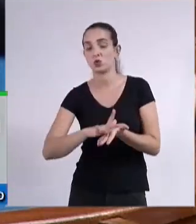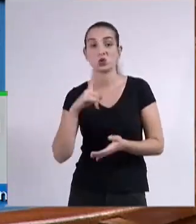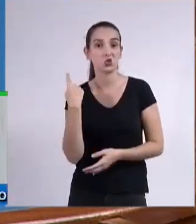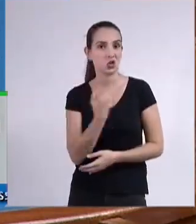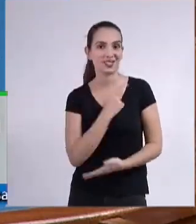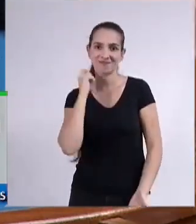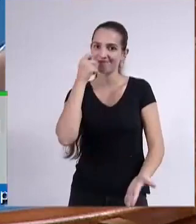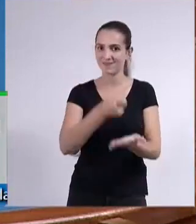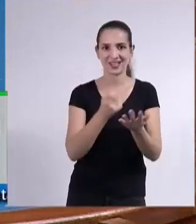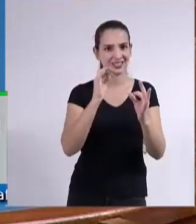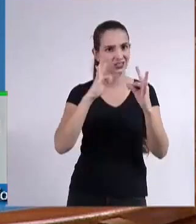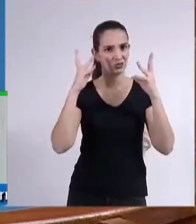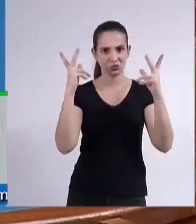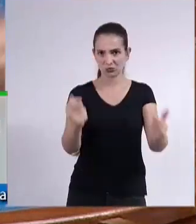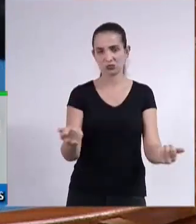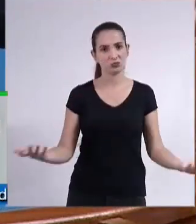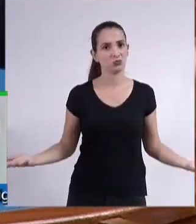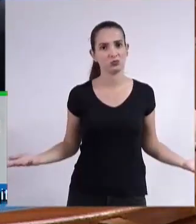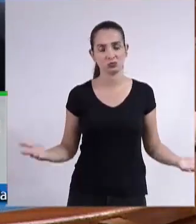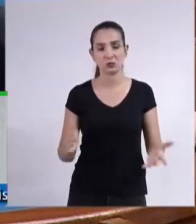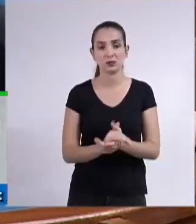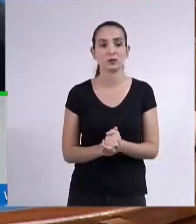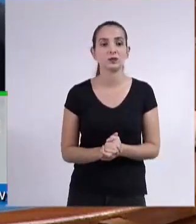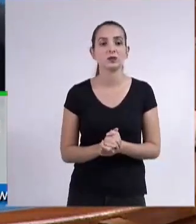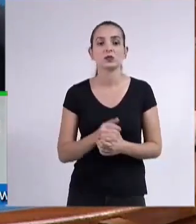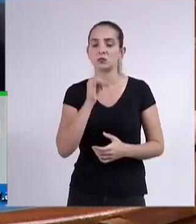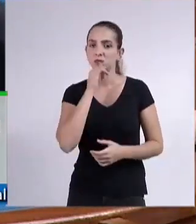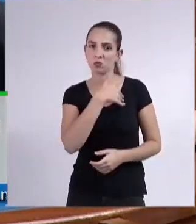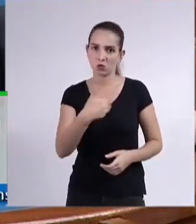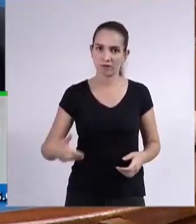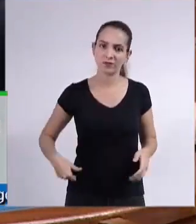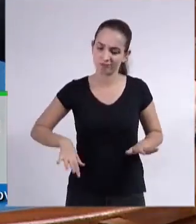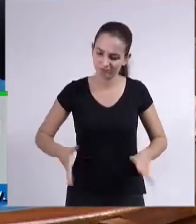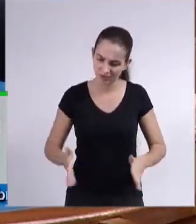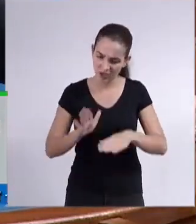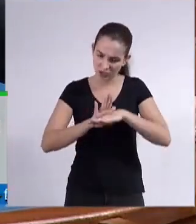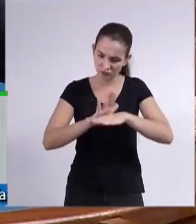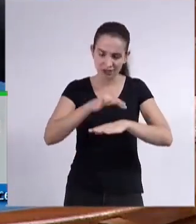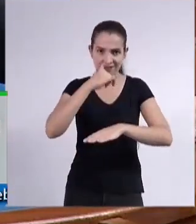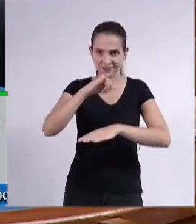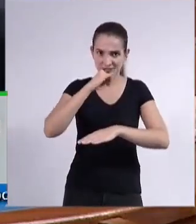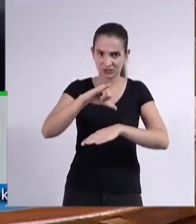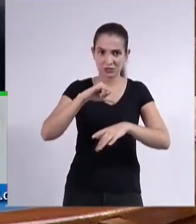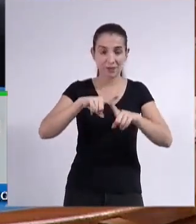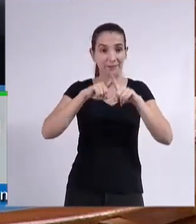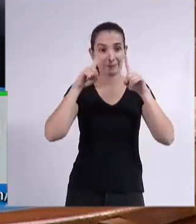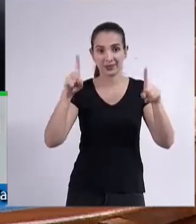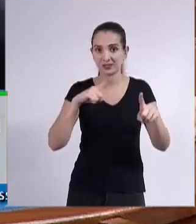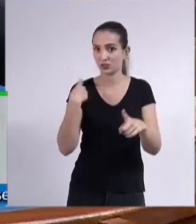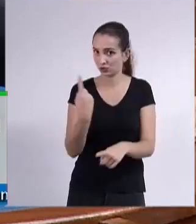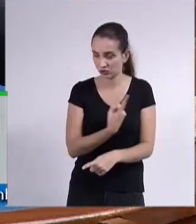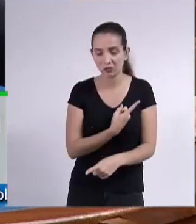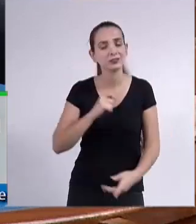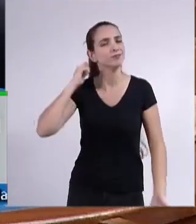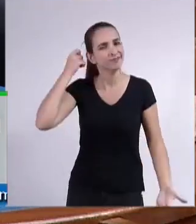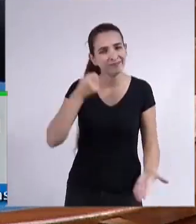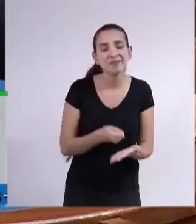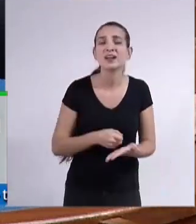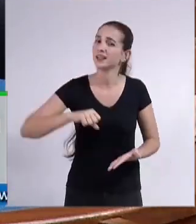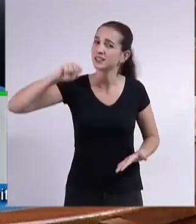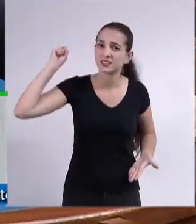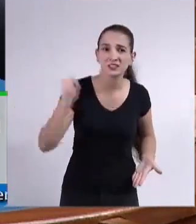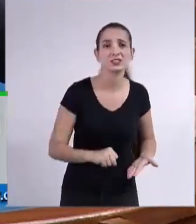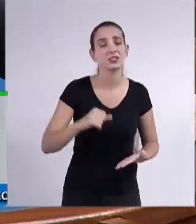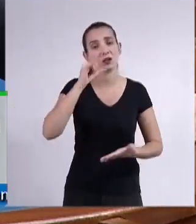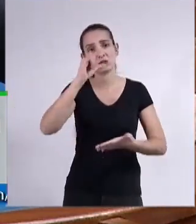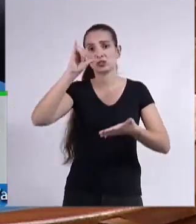resolve incentivar ou dar um incentivo para a parte de energia, isso entra na tarifa e impacta violentamente, às